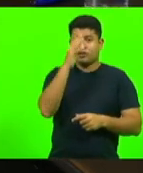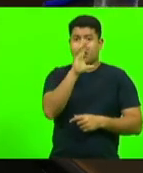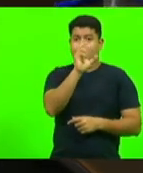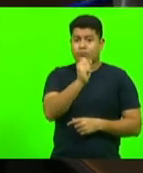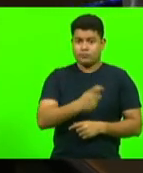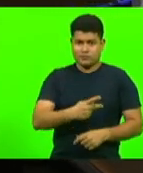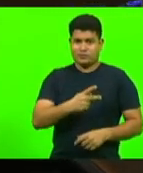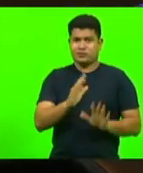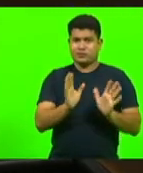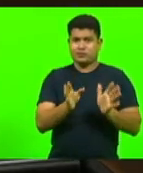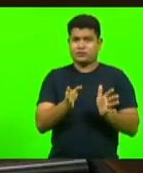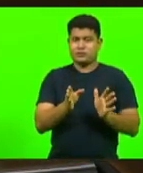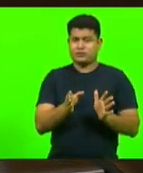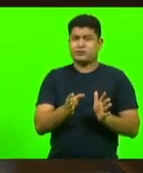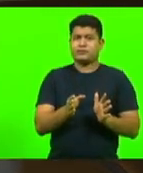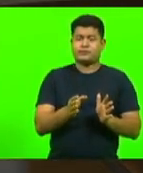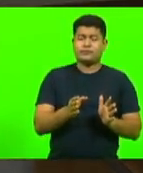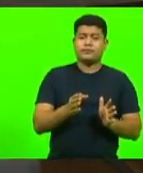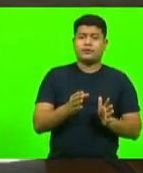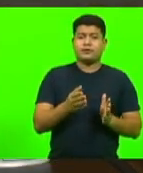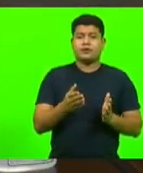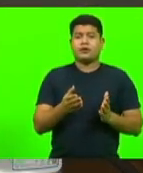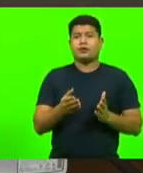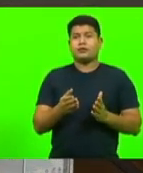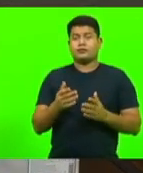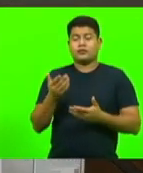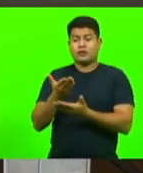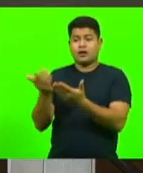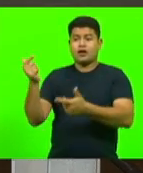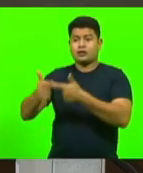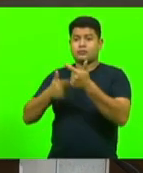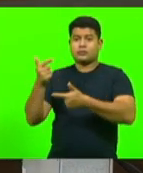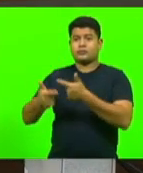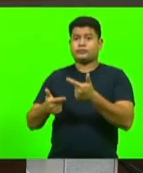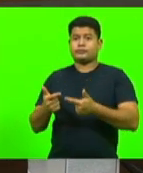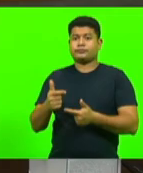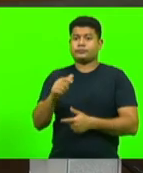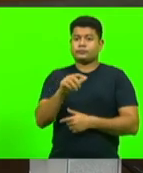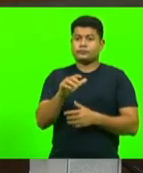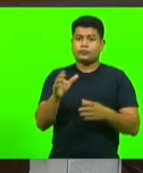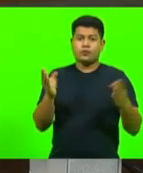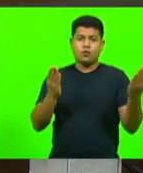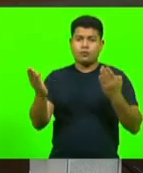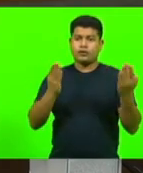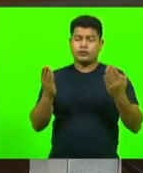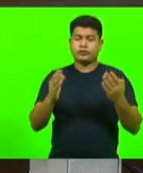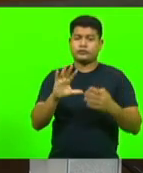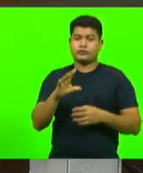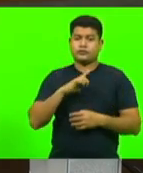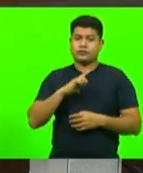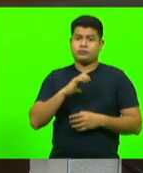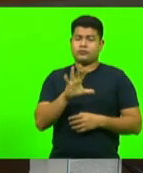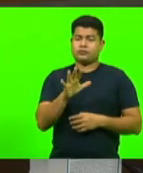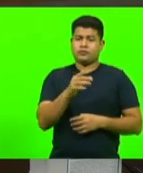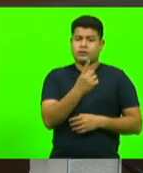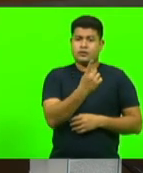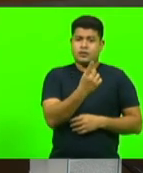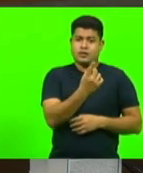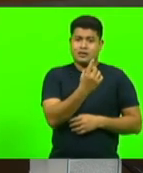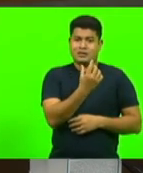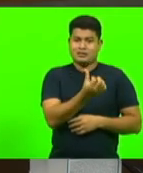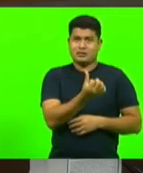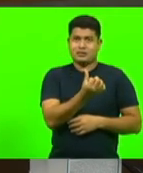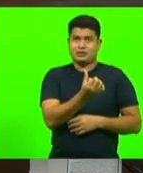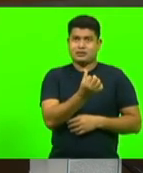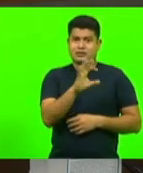inativos e aposentados e pensionistas do que ativos são cerca de 60 mil e Naty